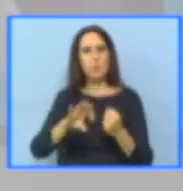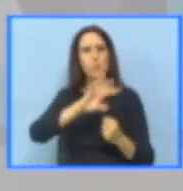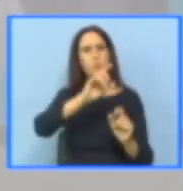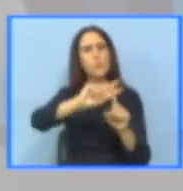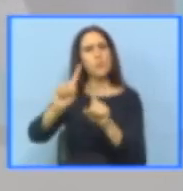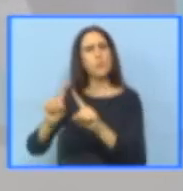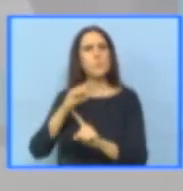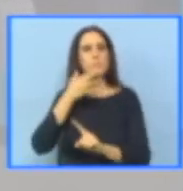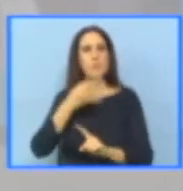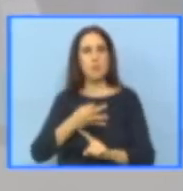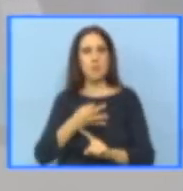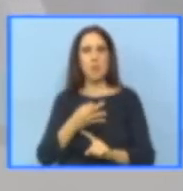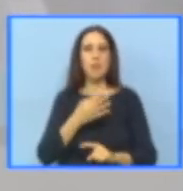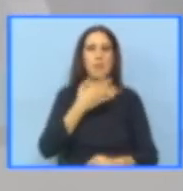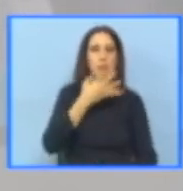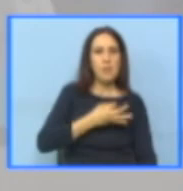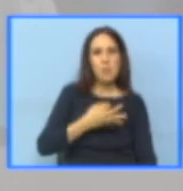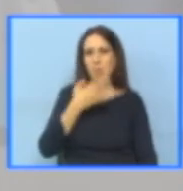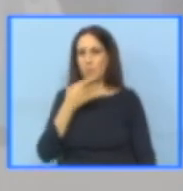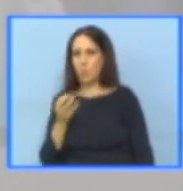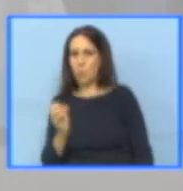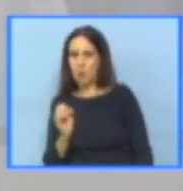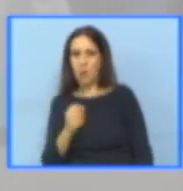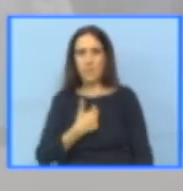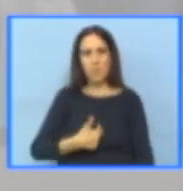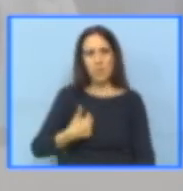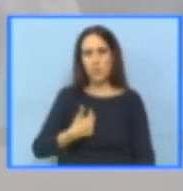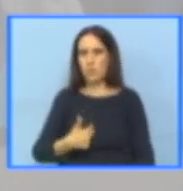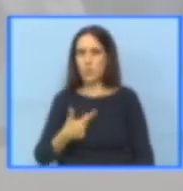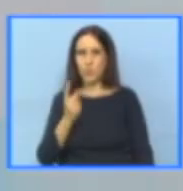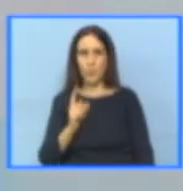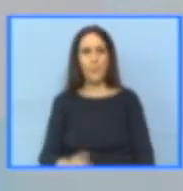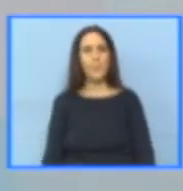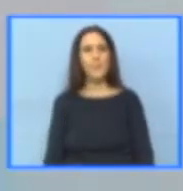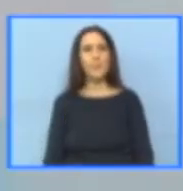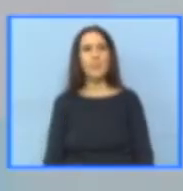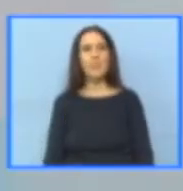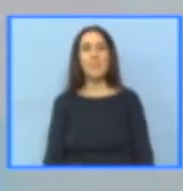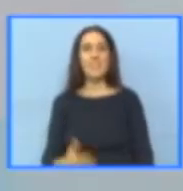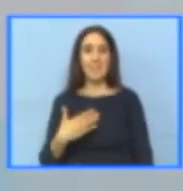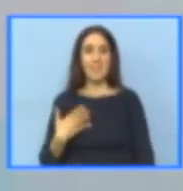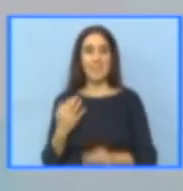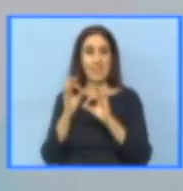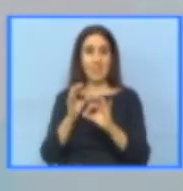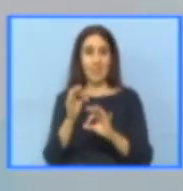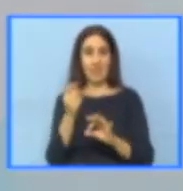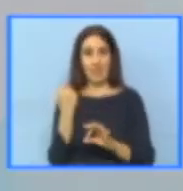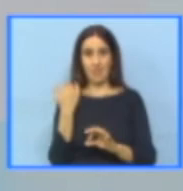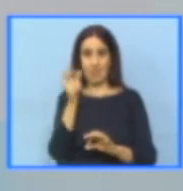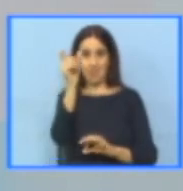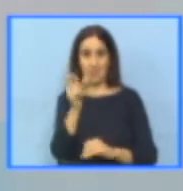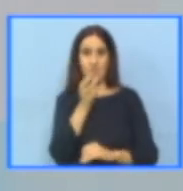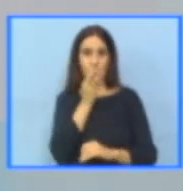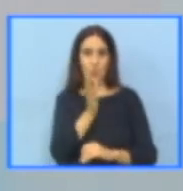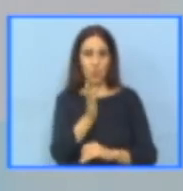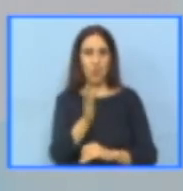países, crentes ou não crentes, cristãos ou não cristãos. E esta caridade, como referia há pouco, há sempre